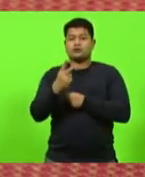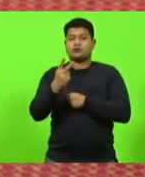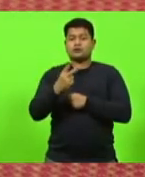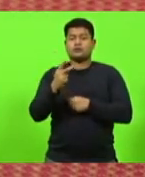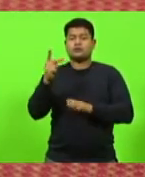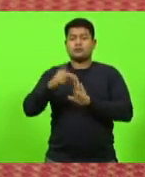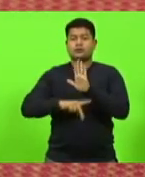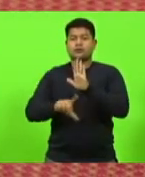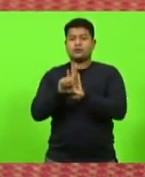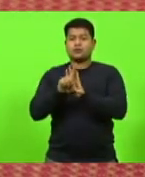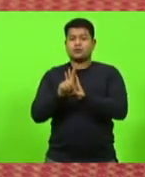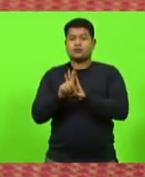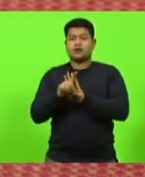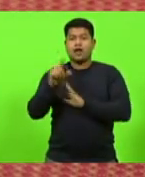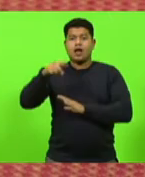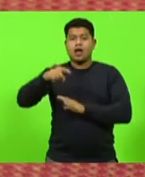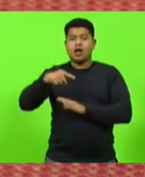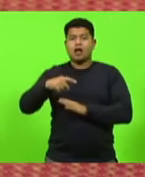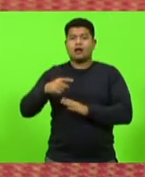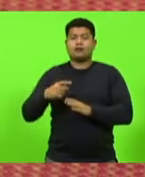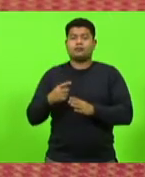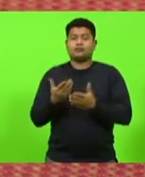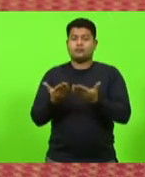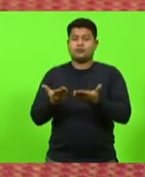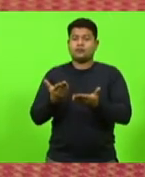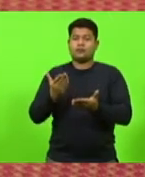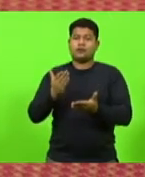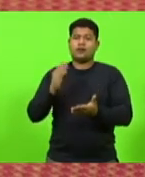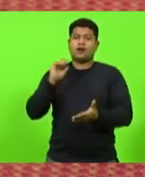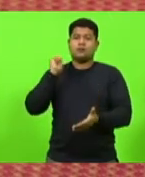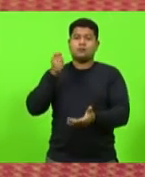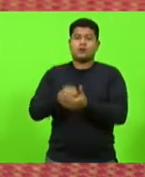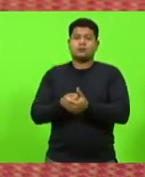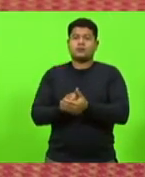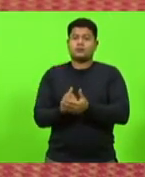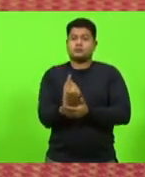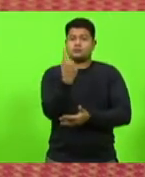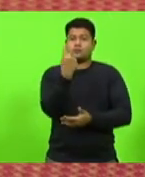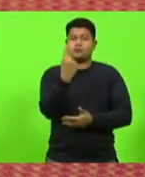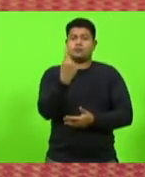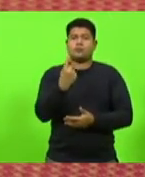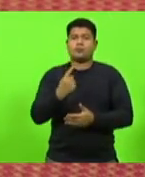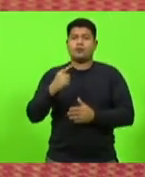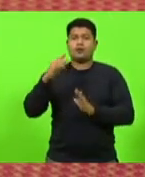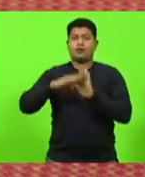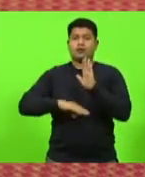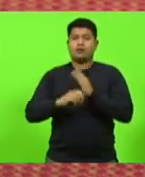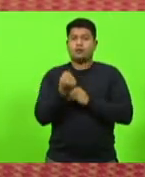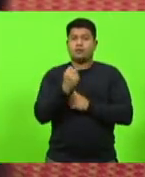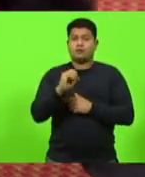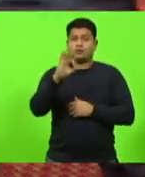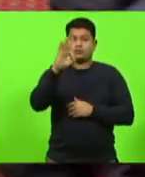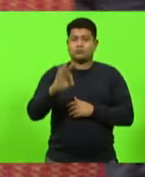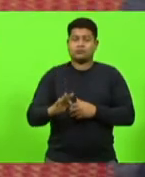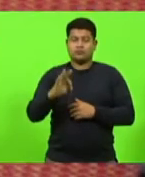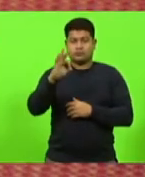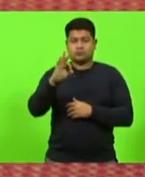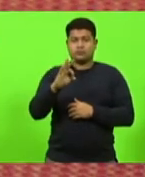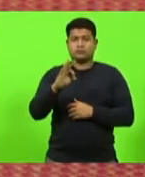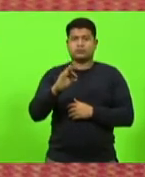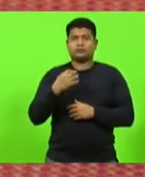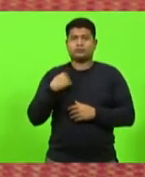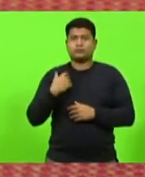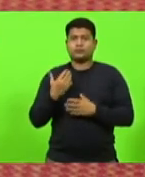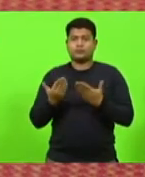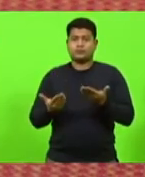que trata da parcela única com redução de juros e multas em até 90%. Pois bem, ele reinsere, sim, na outra